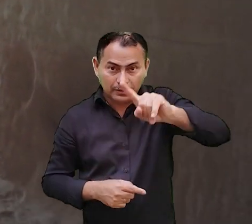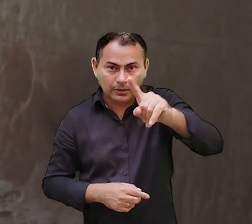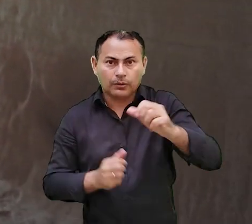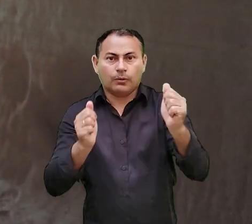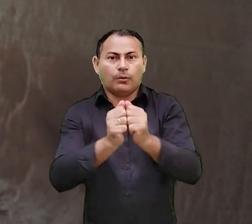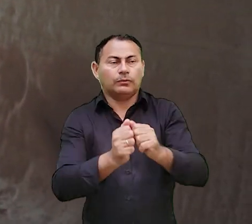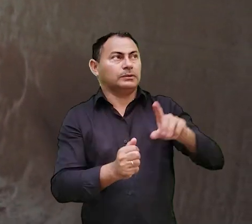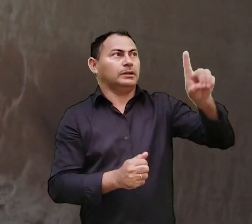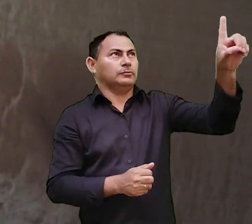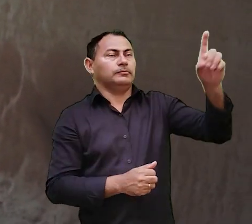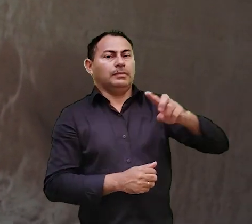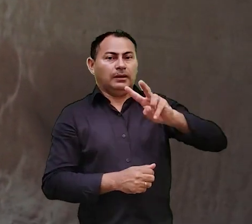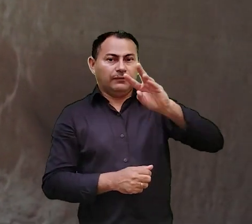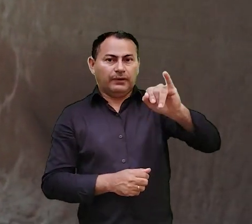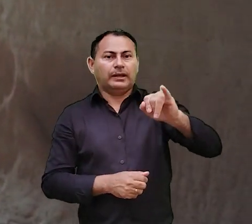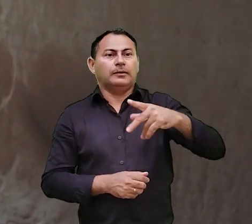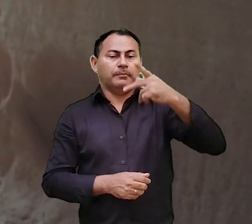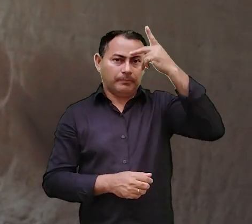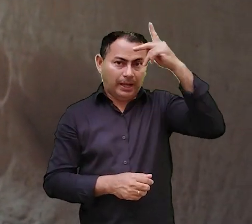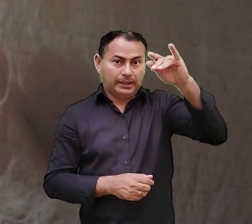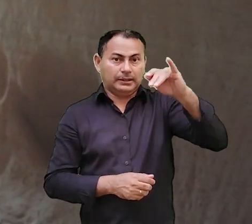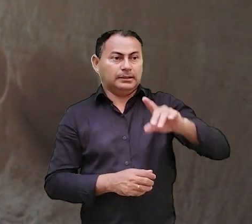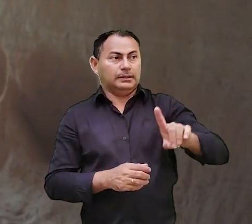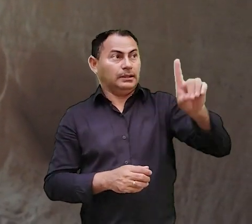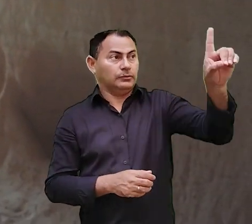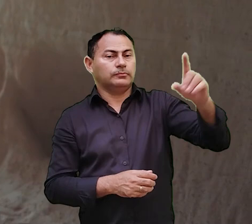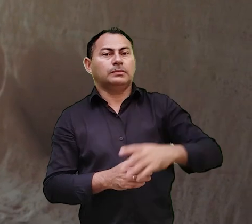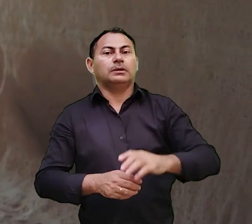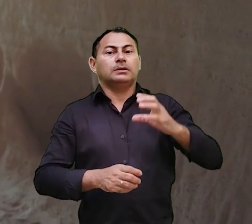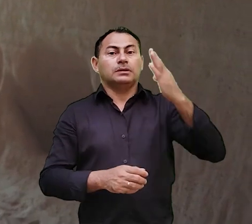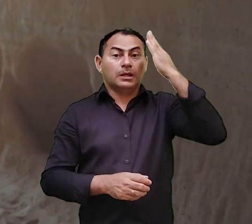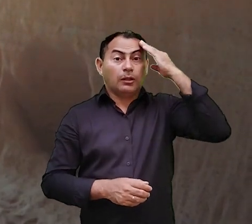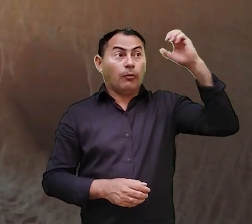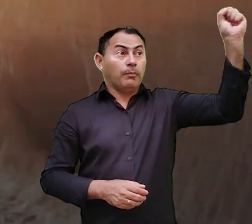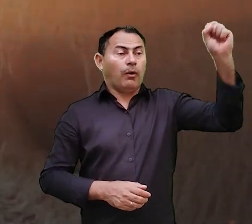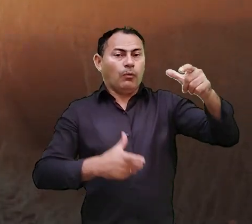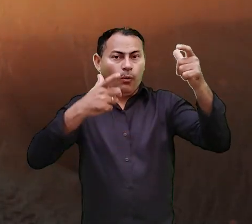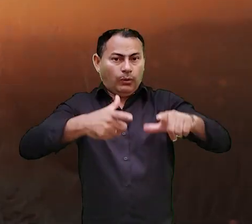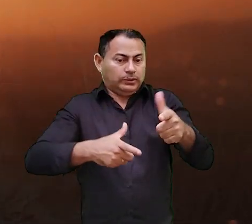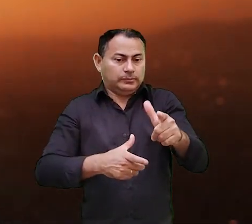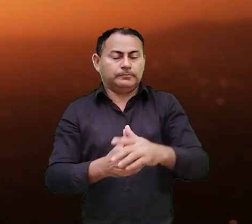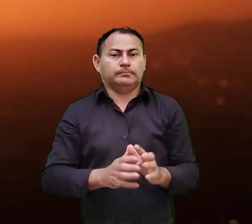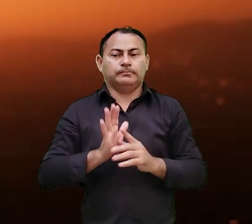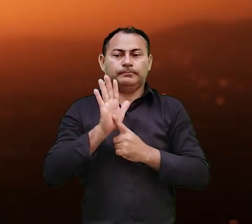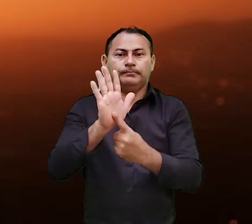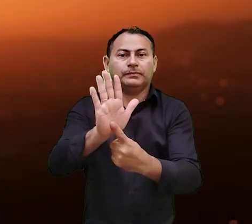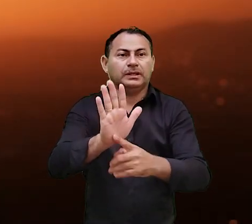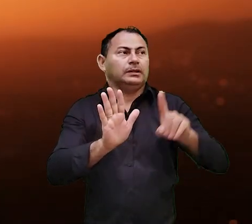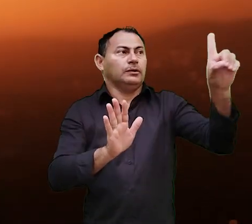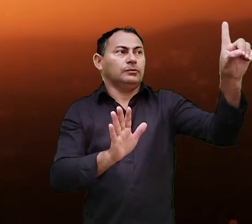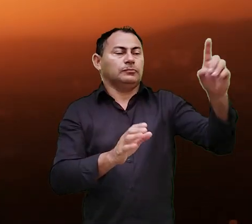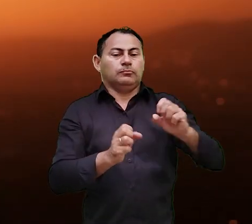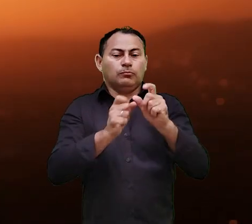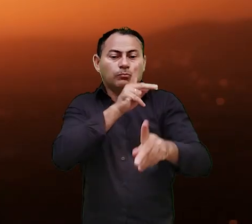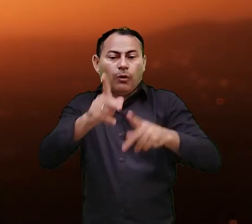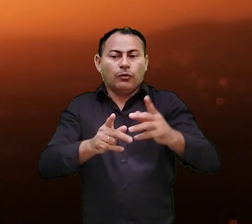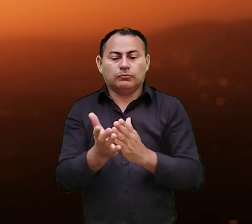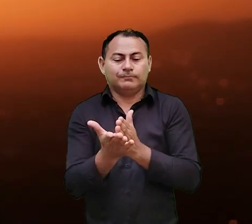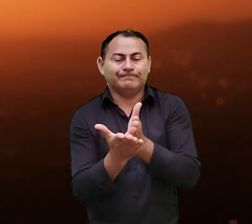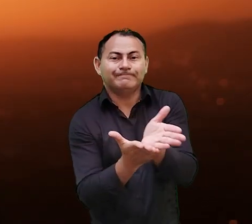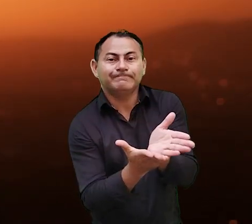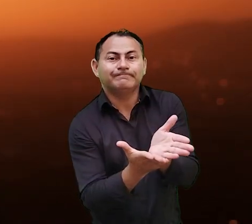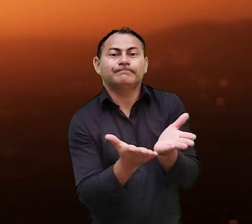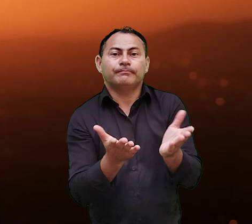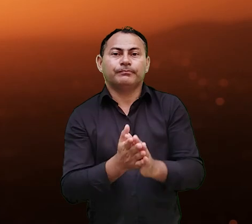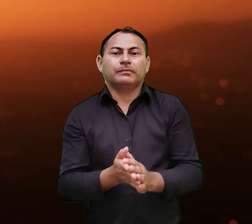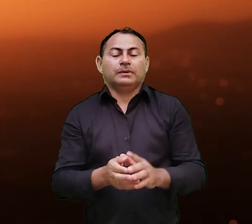com o ir com Deus, ir para Deus. Salomão declarou que onde não há revelação divina, o